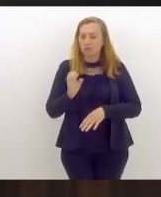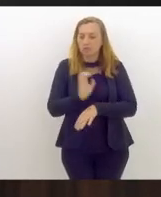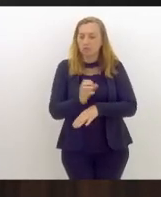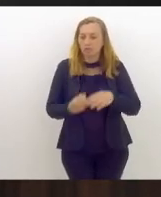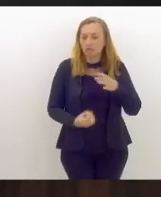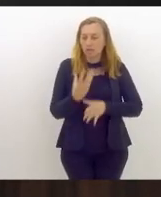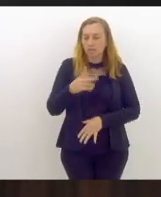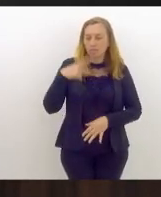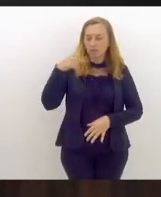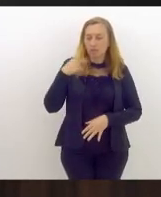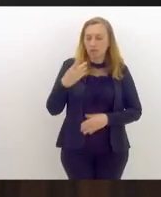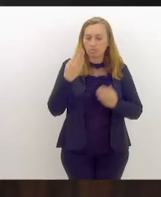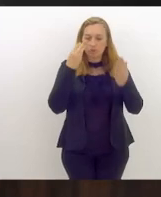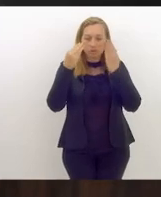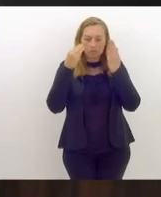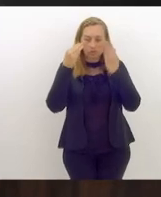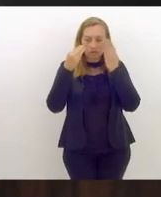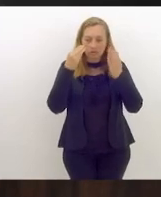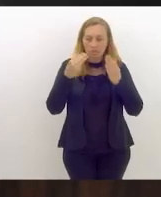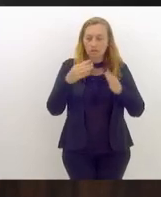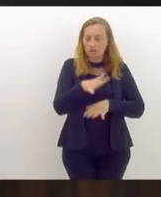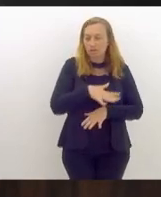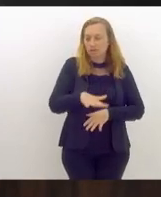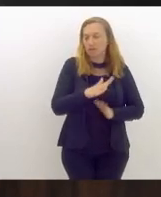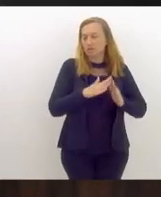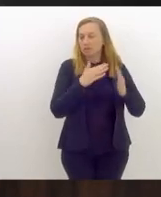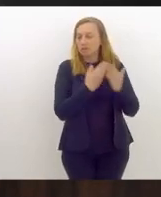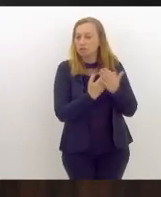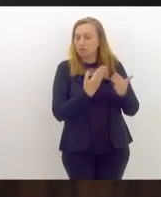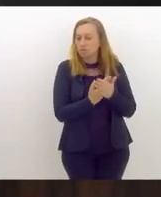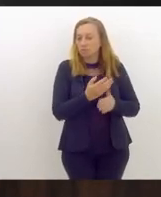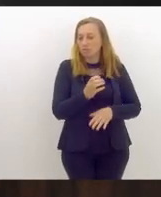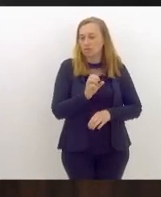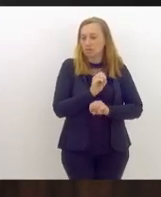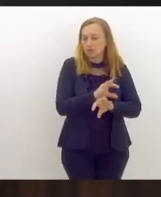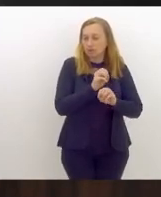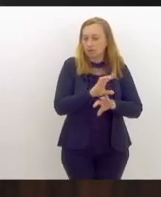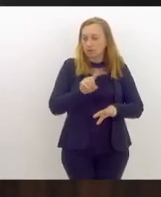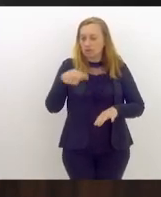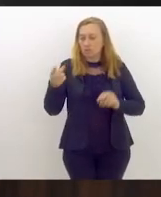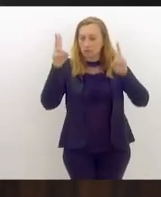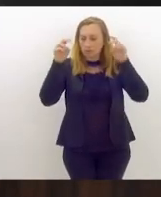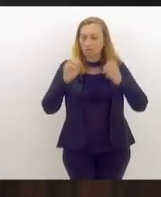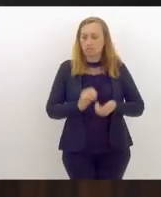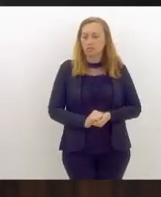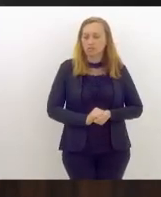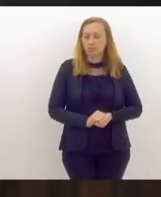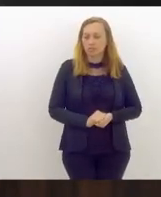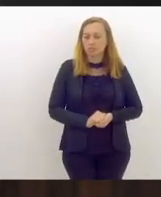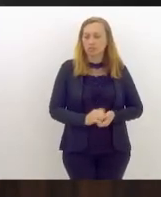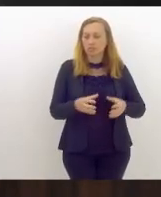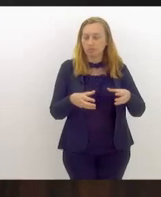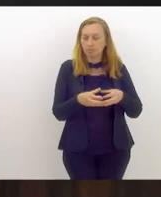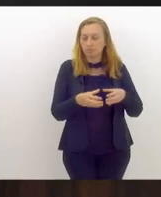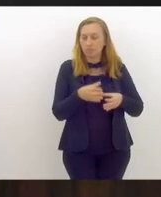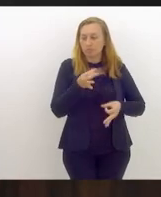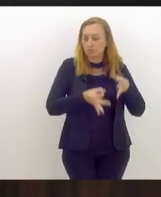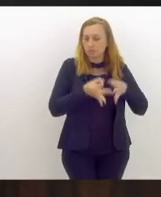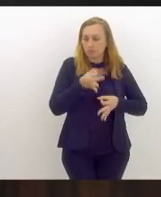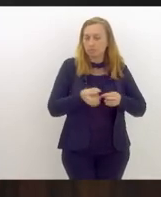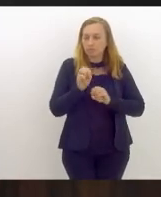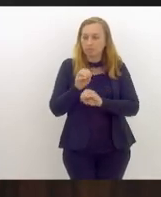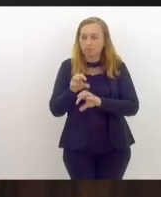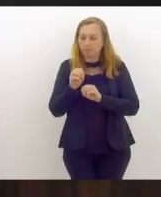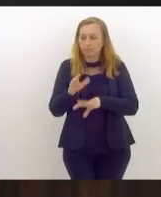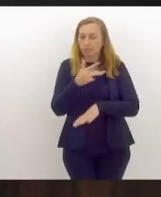estadual de apoio psicossocial nas unidades escolares da rede estadual de educação e das outras providências. Pendente de pareceres das comissões de Constituição, Justiça, de